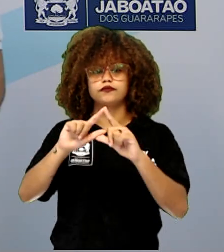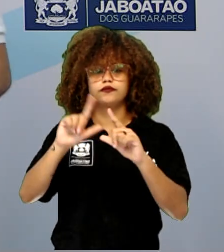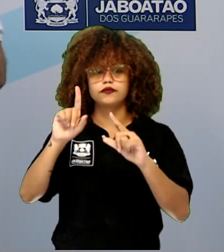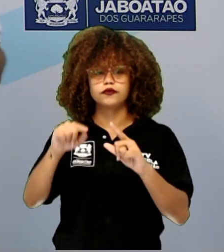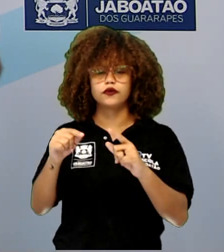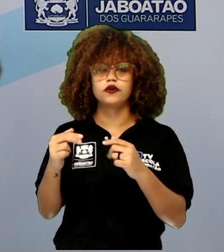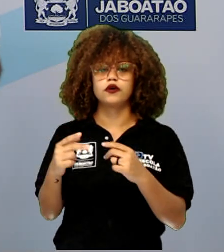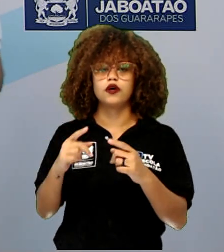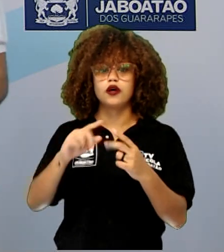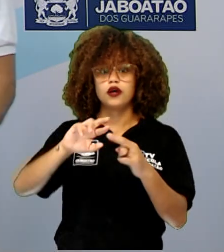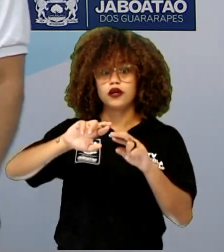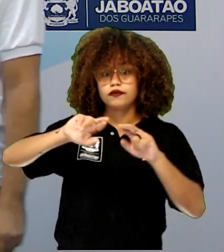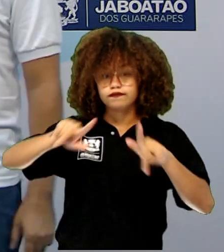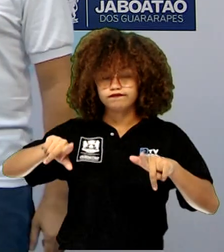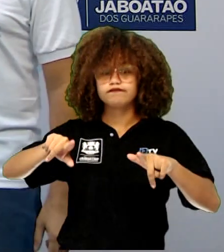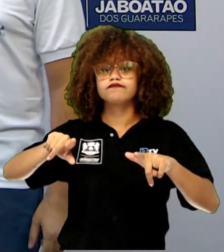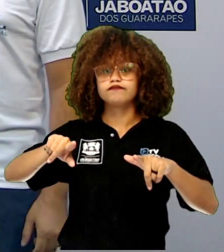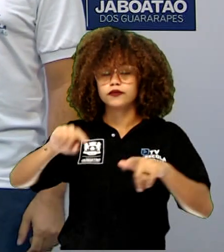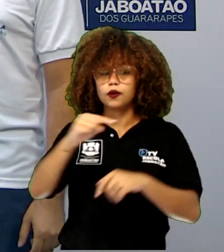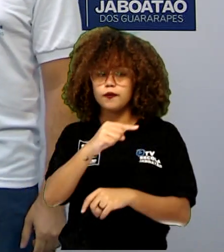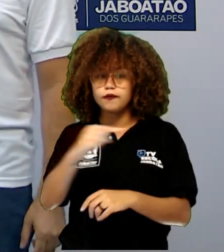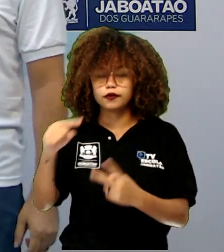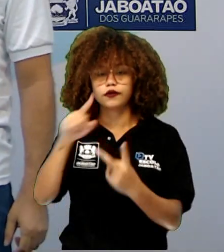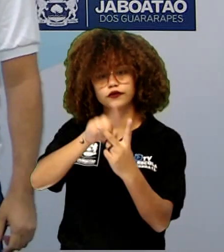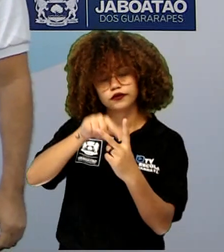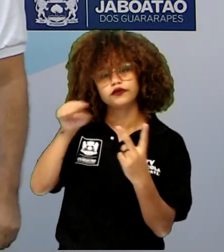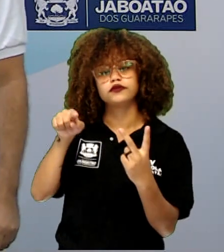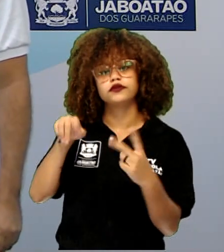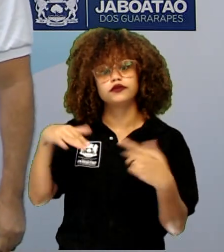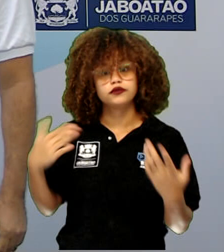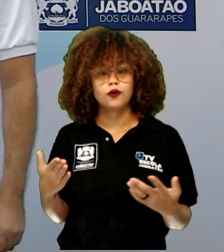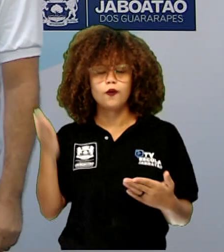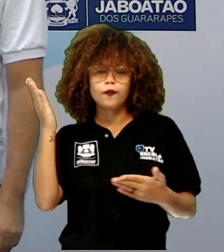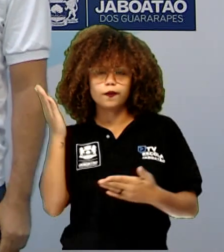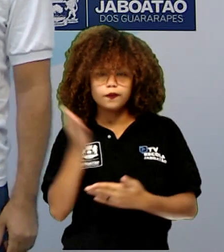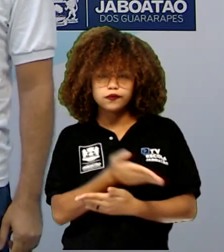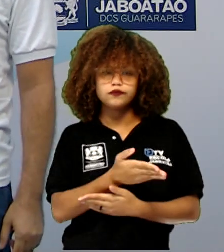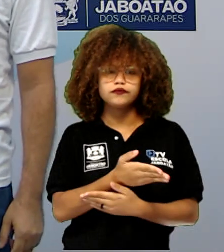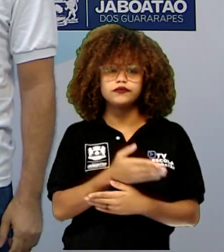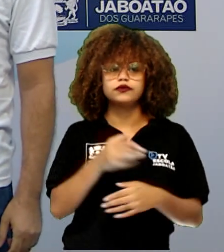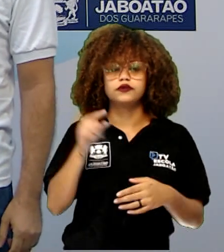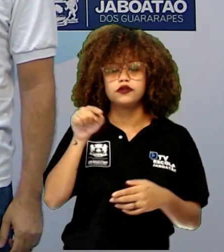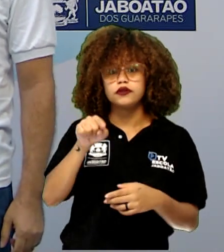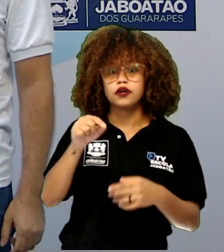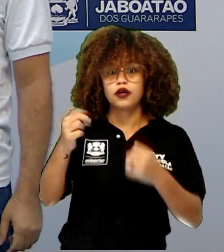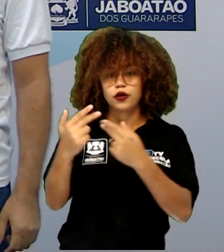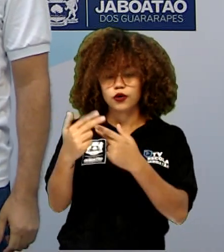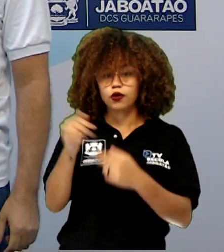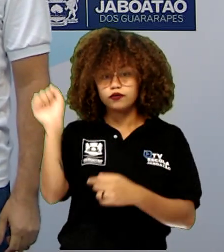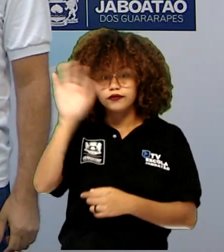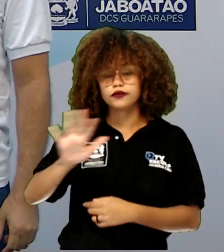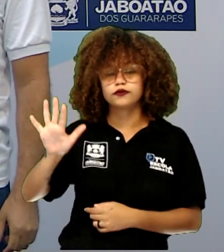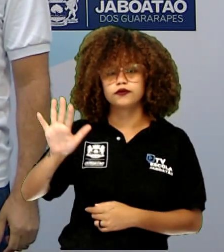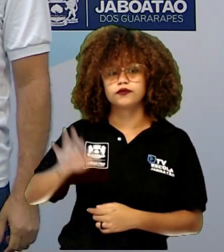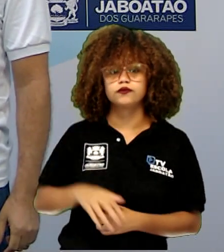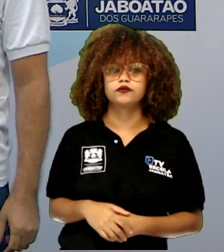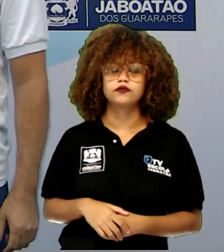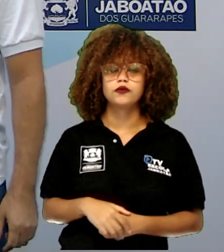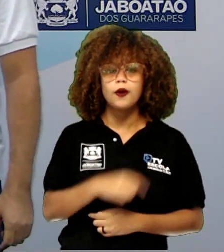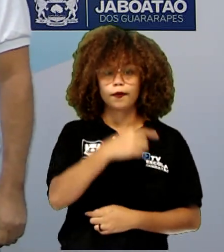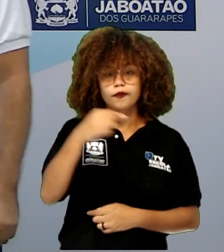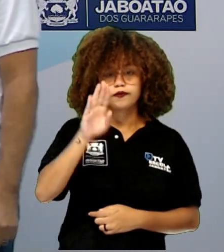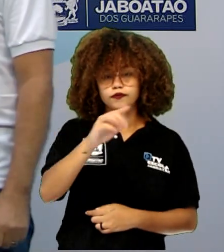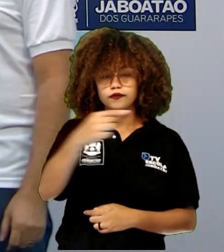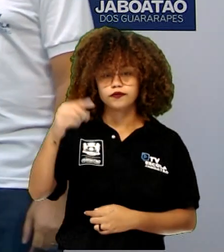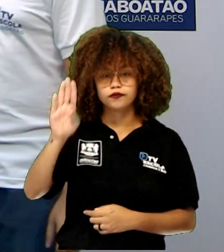simétrico Ele É oposto a menos raiz de Delta então a gente corta e vai ficar desse jeitinho aqui - b -